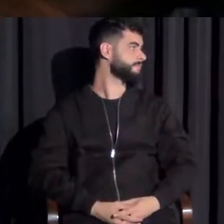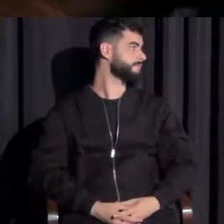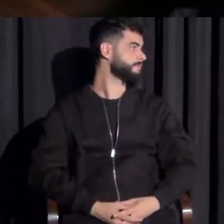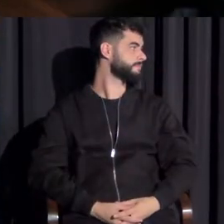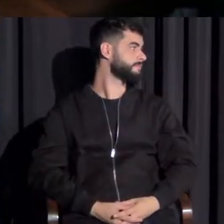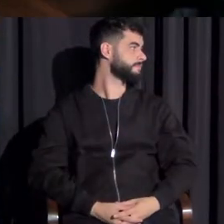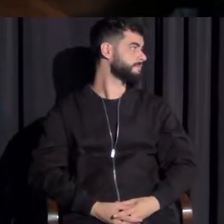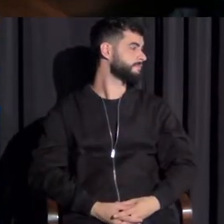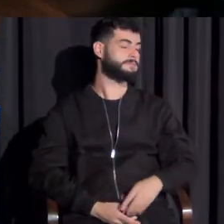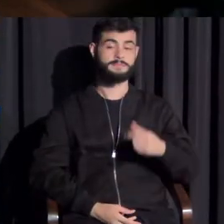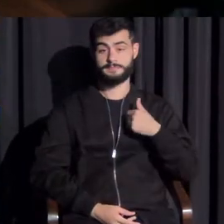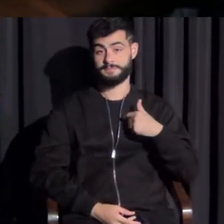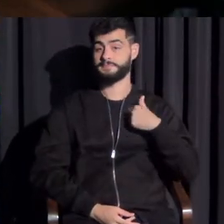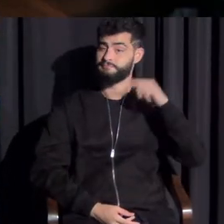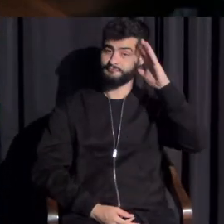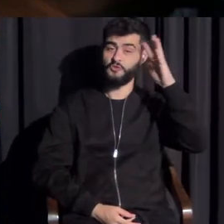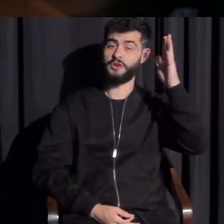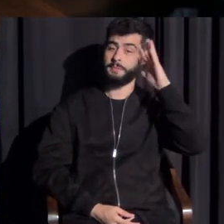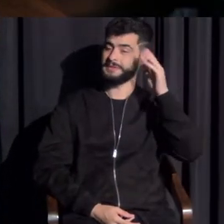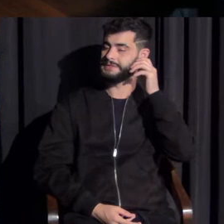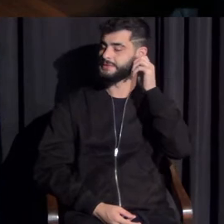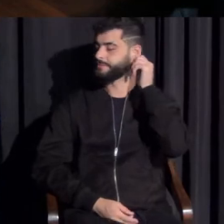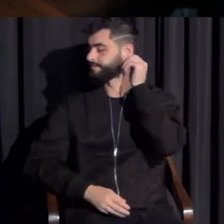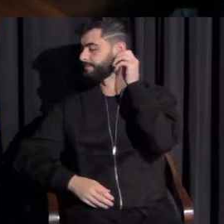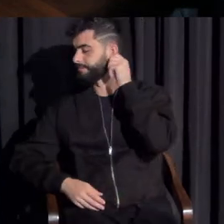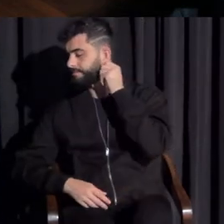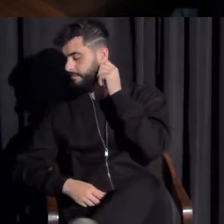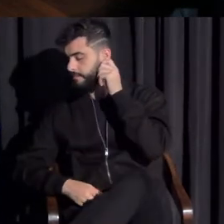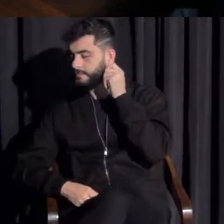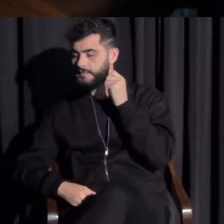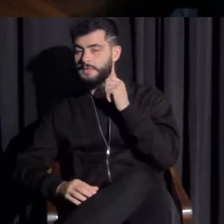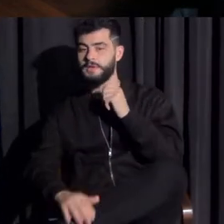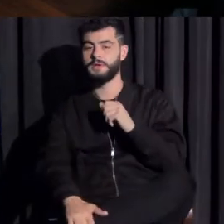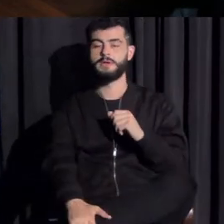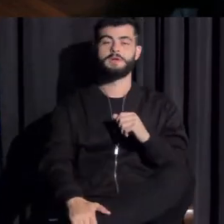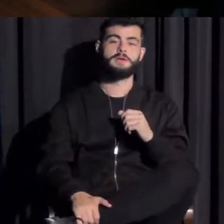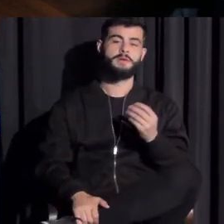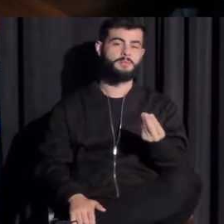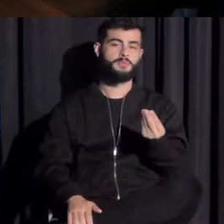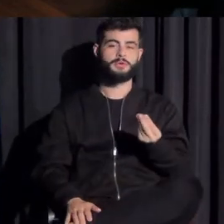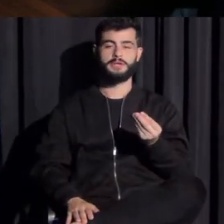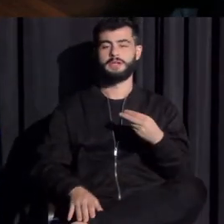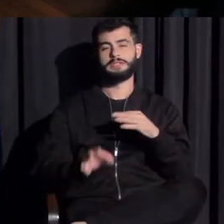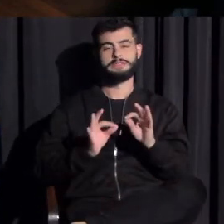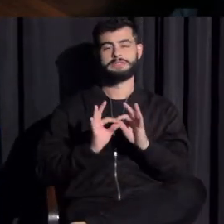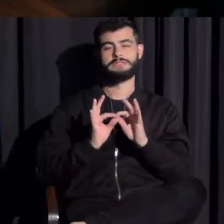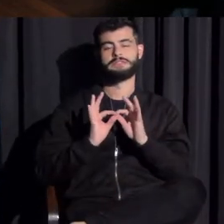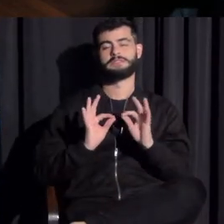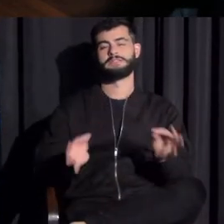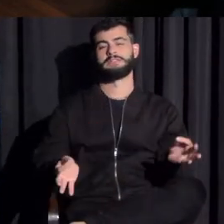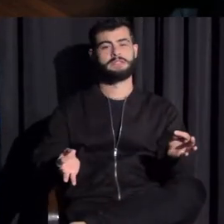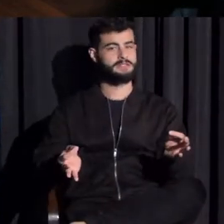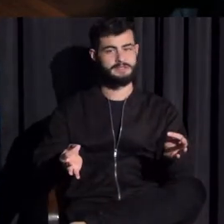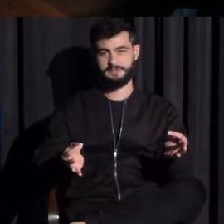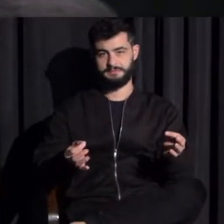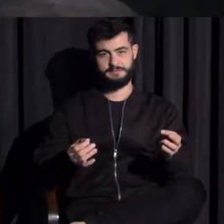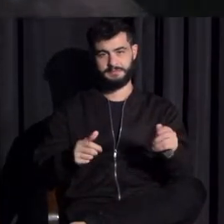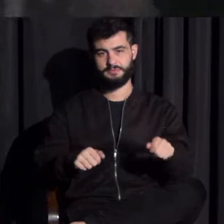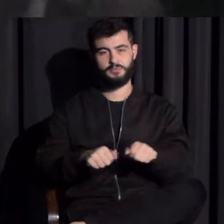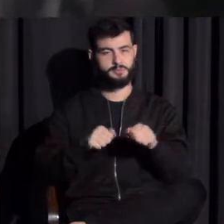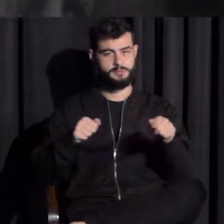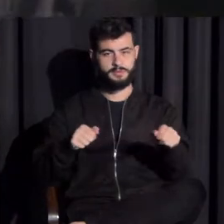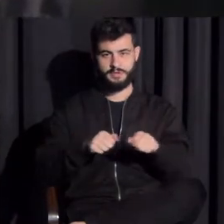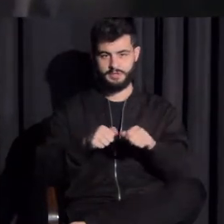Vou ficar pensando aqui, porque é muito facinho, né, gente, para responder, coisinha simples, bobagem, não precisa de muita